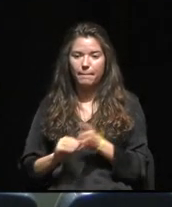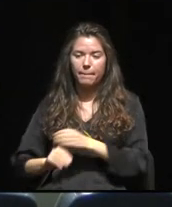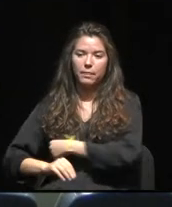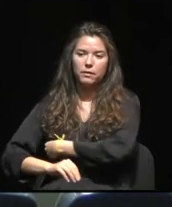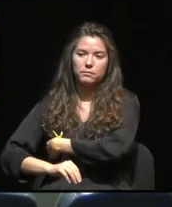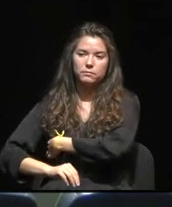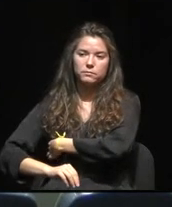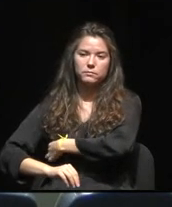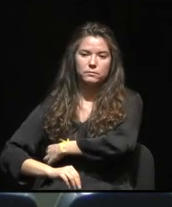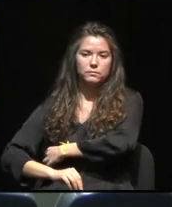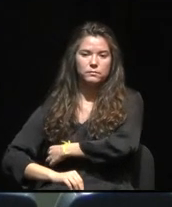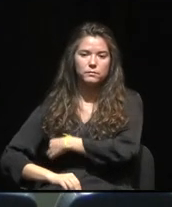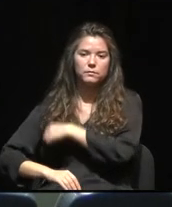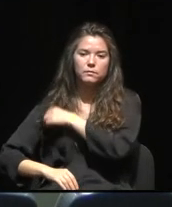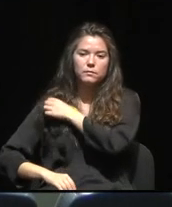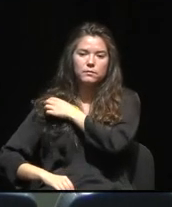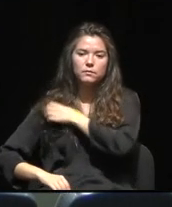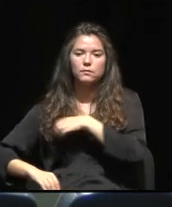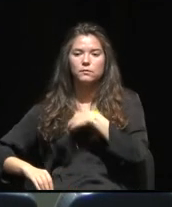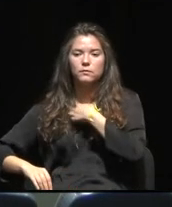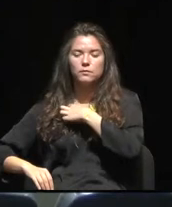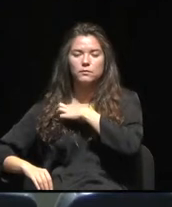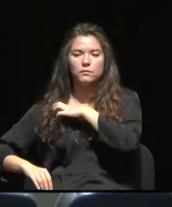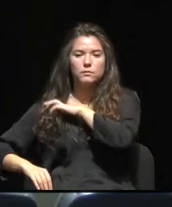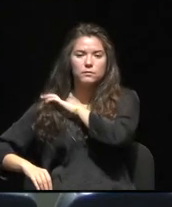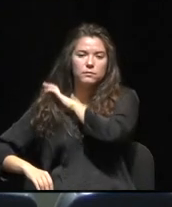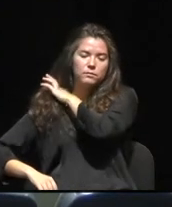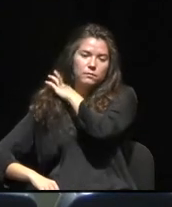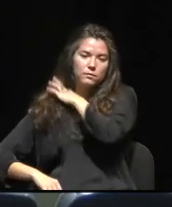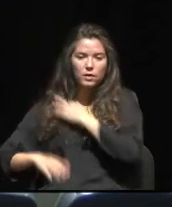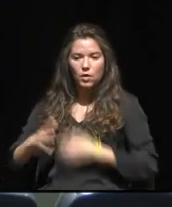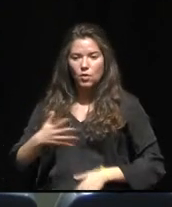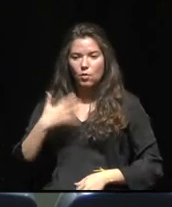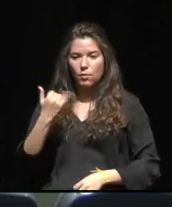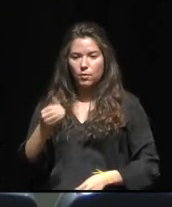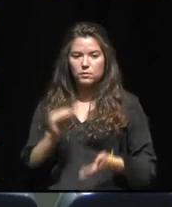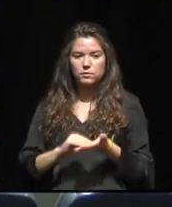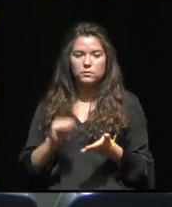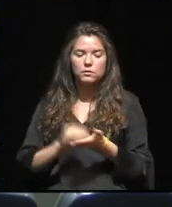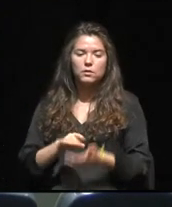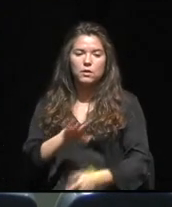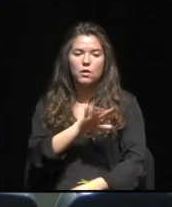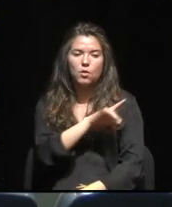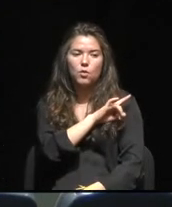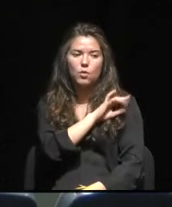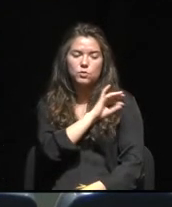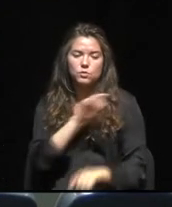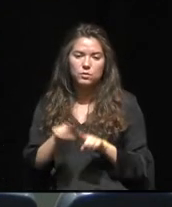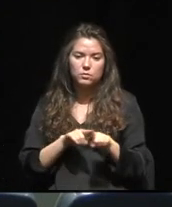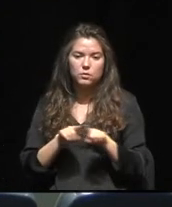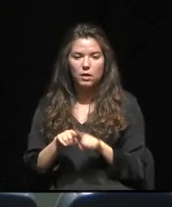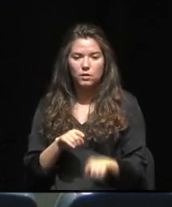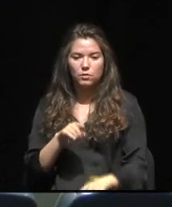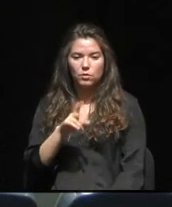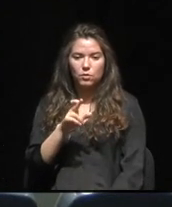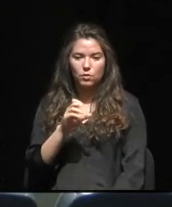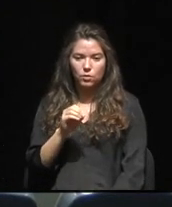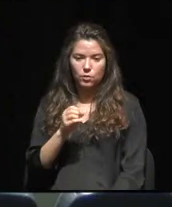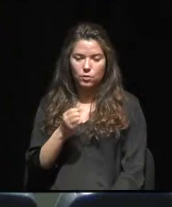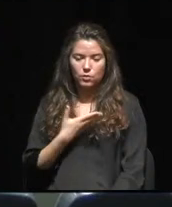inscrito vamos o próximo inscrito é o deputado Rodrigo Mel gonalves da iniciativa